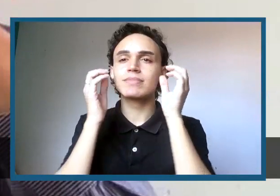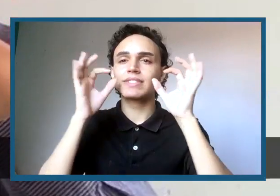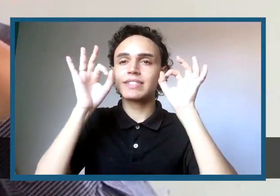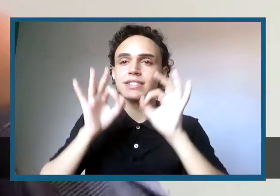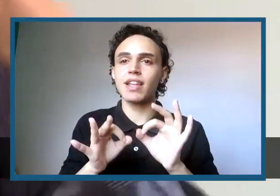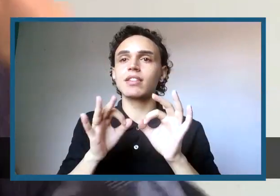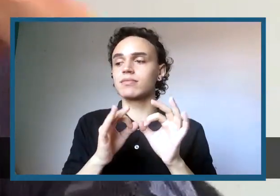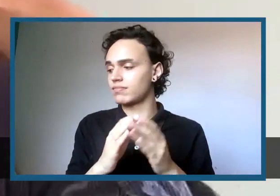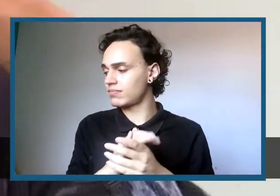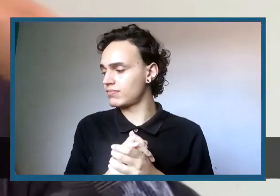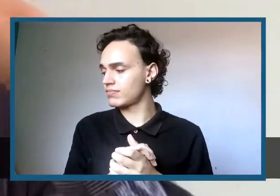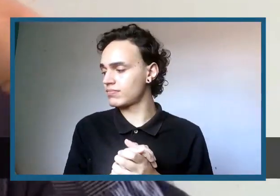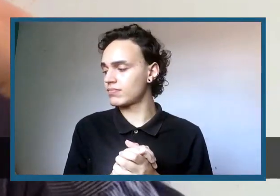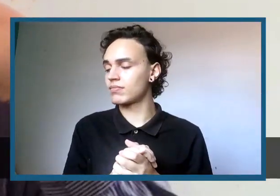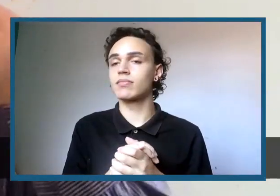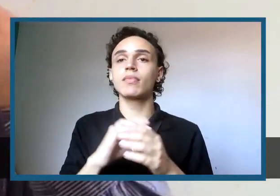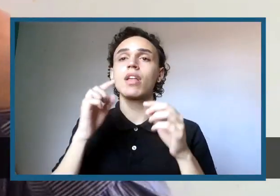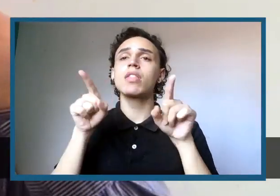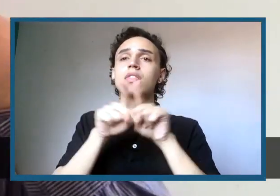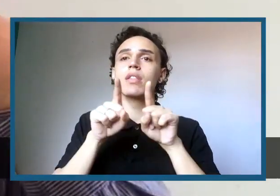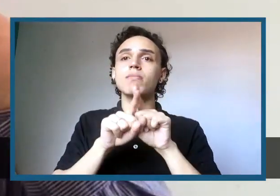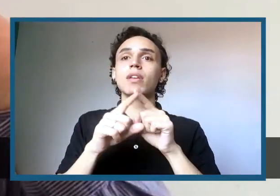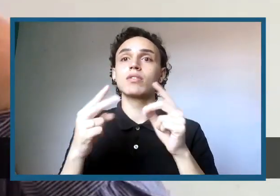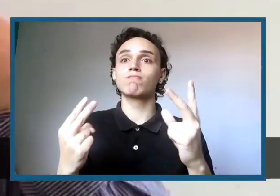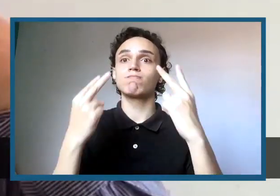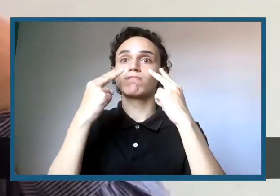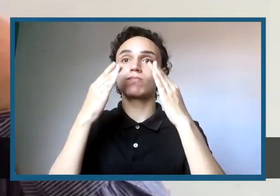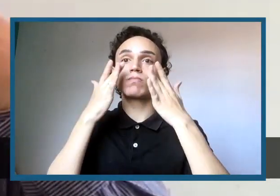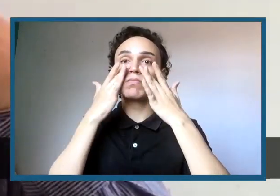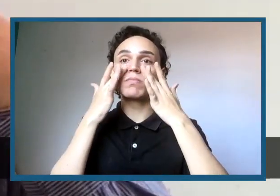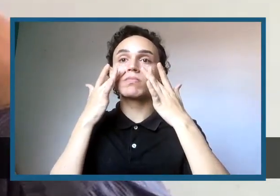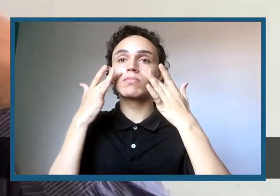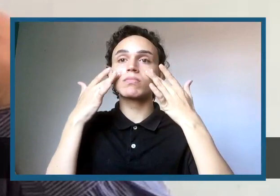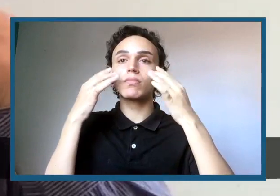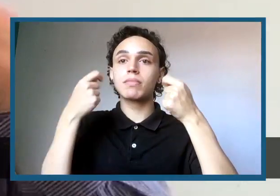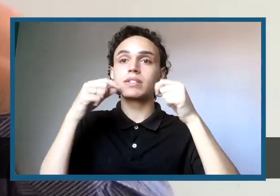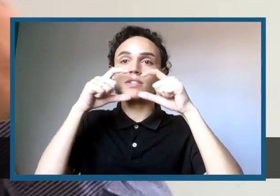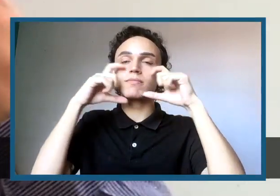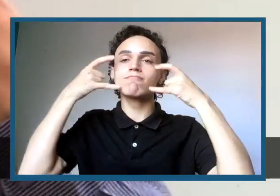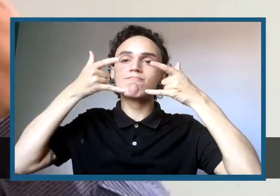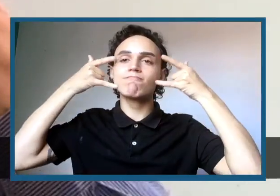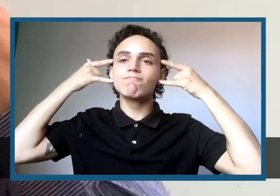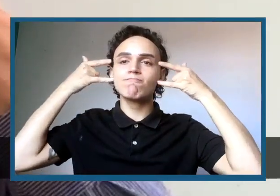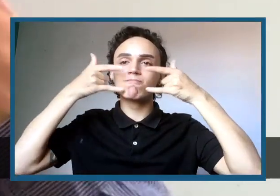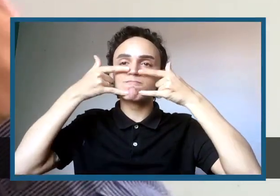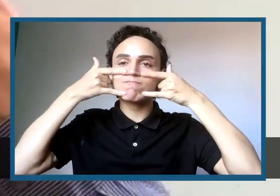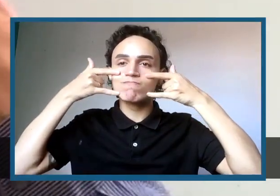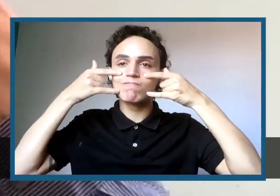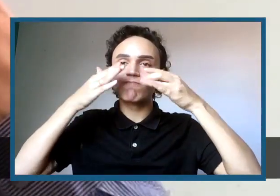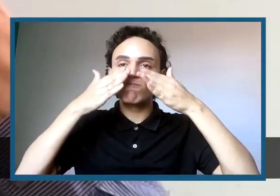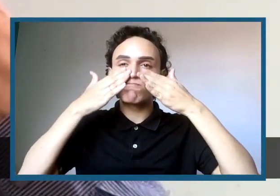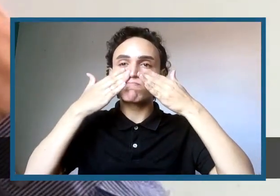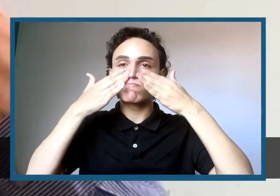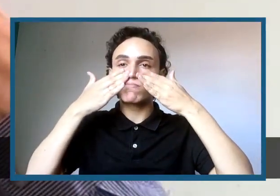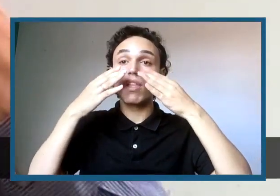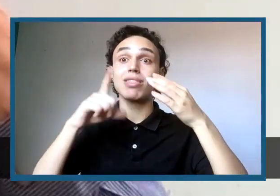parte inferior e, sobretudo, a parte do nariz. Essa é a parte mais importante, porque é muito comum, inclusive, ver máscaras caseiras que têm um